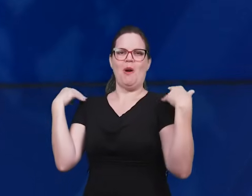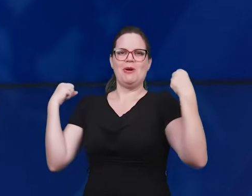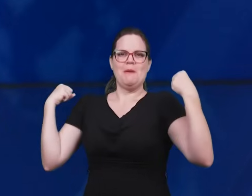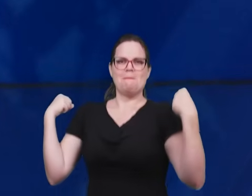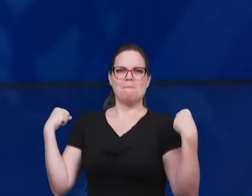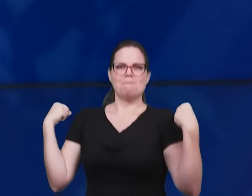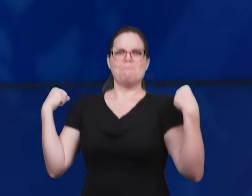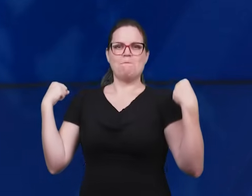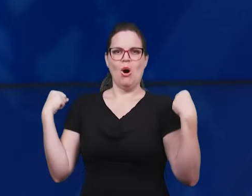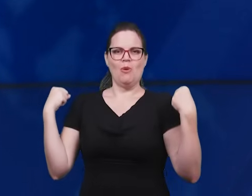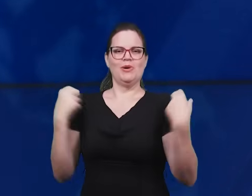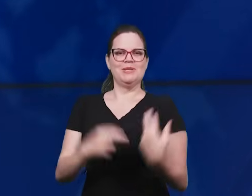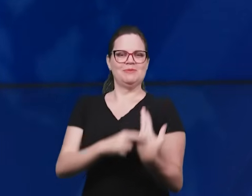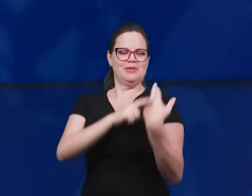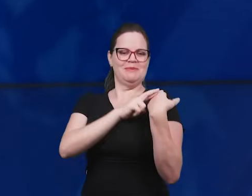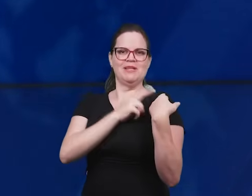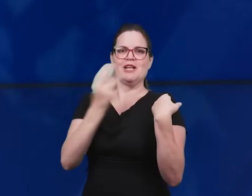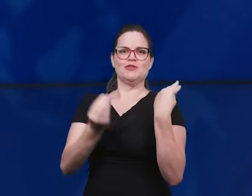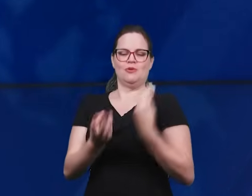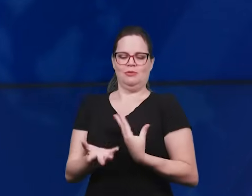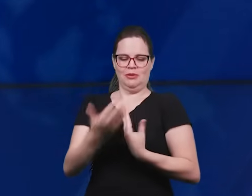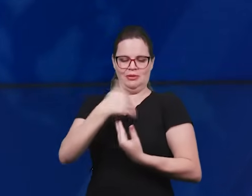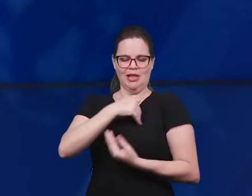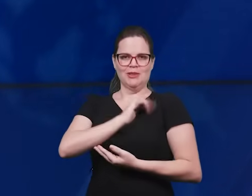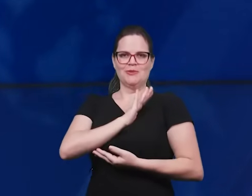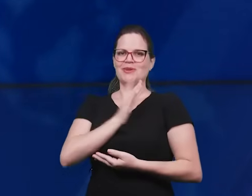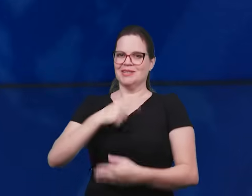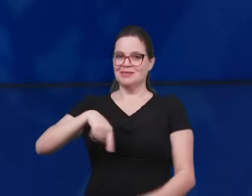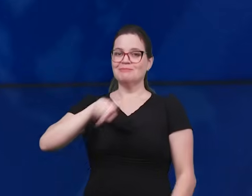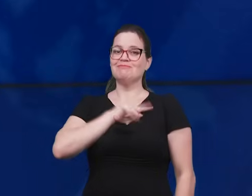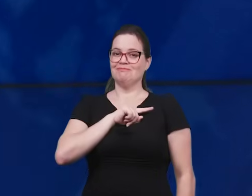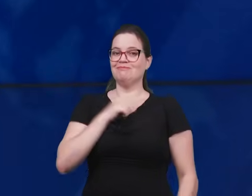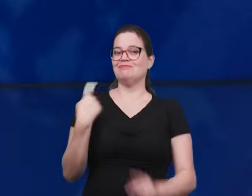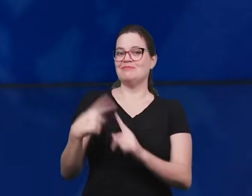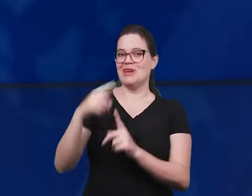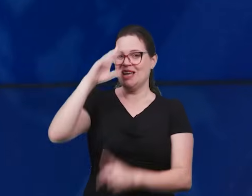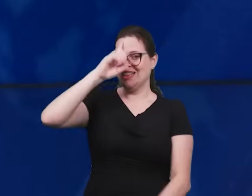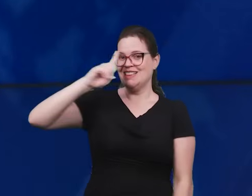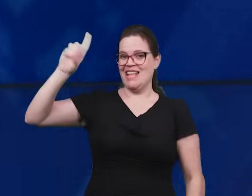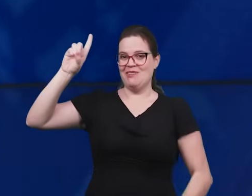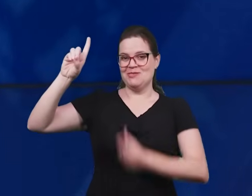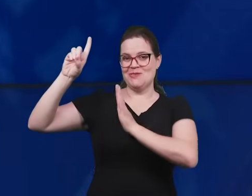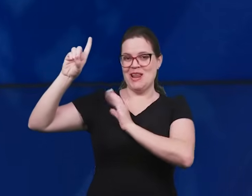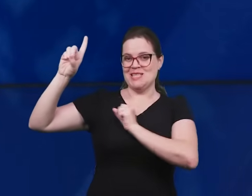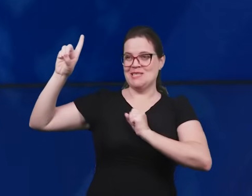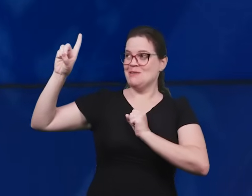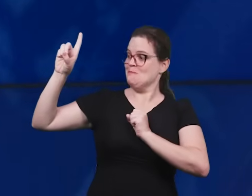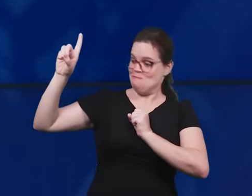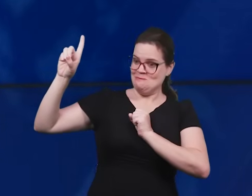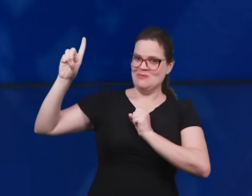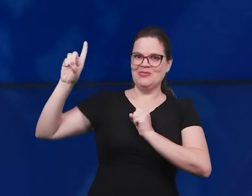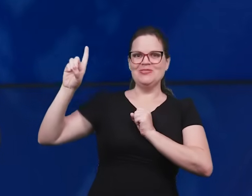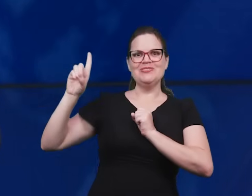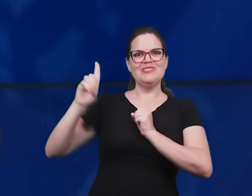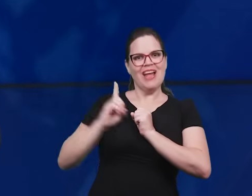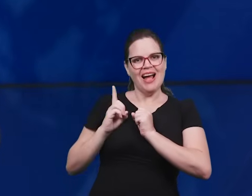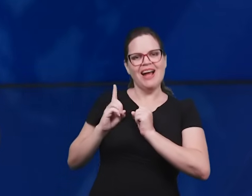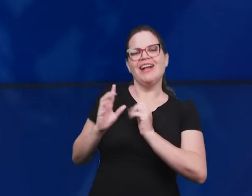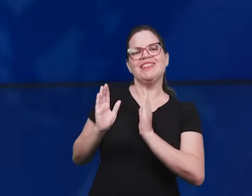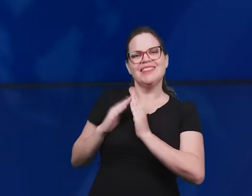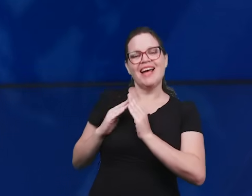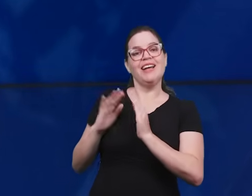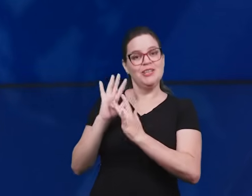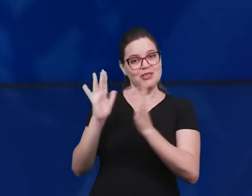santuário dentro dos nossos corações, pois a presença de Deus para habitar em nós foi nos oferecida pelo